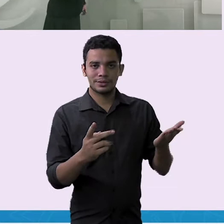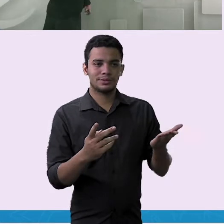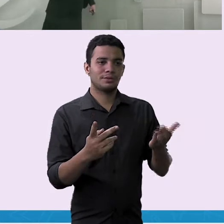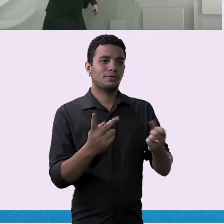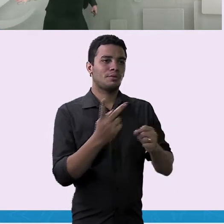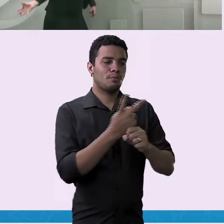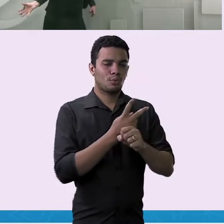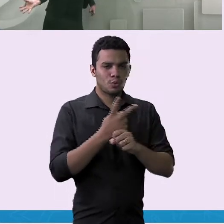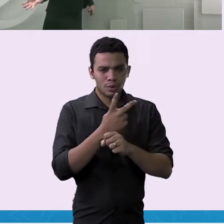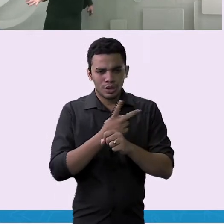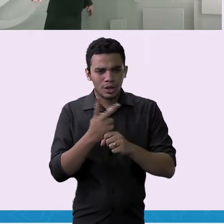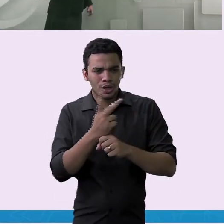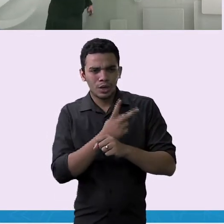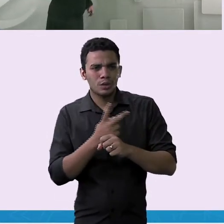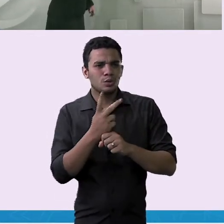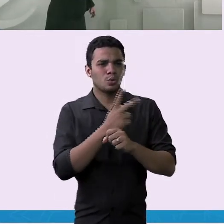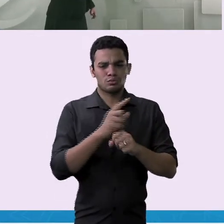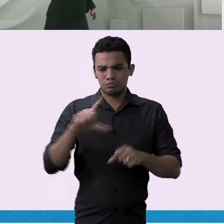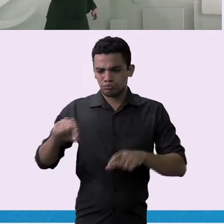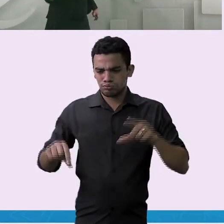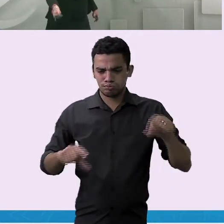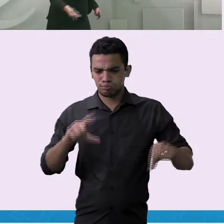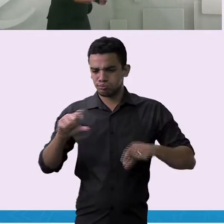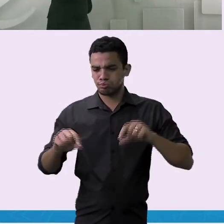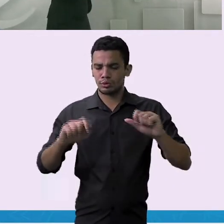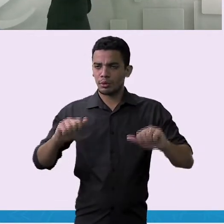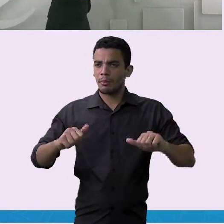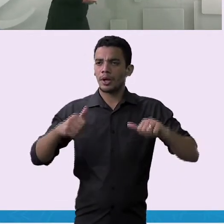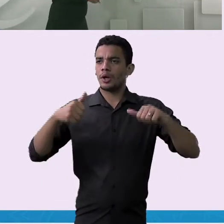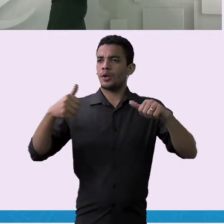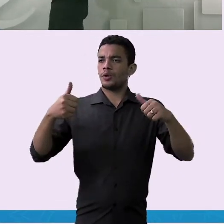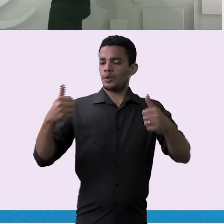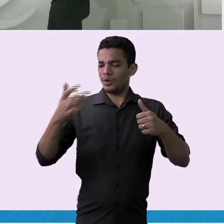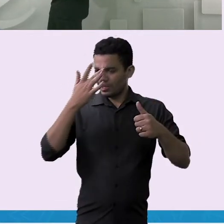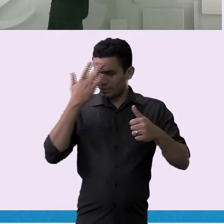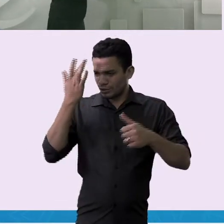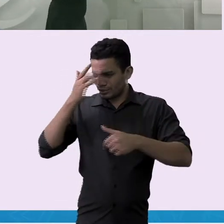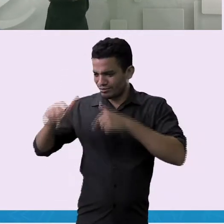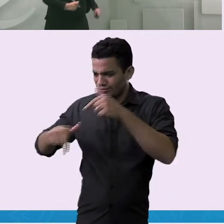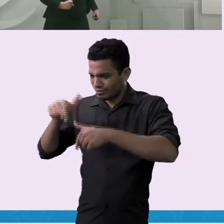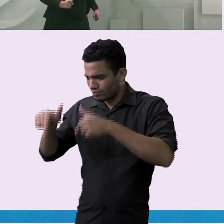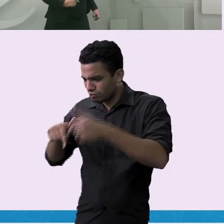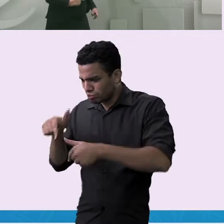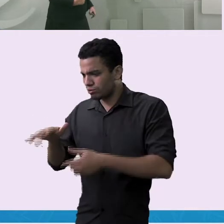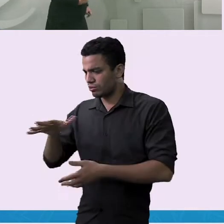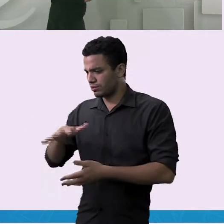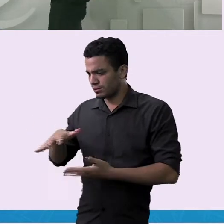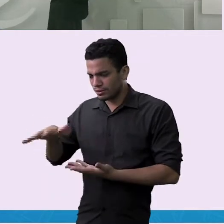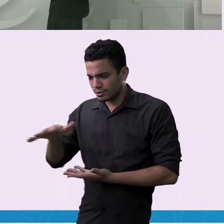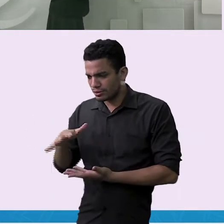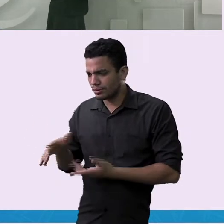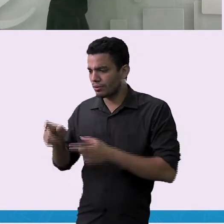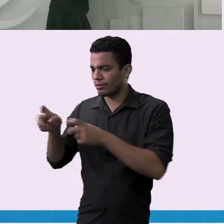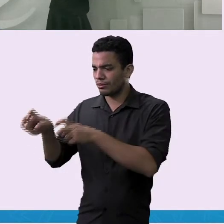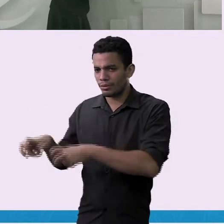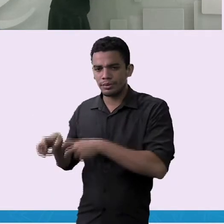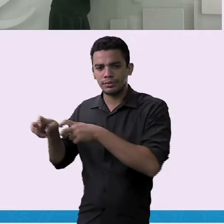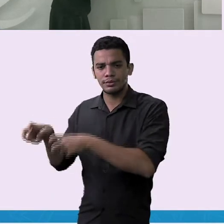os produtos que essa loja oferece. Se você for lá, você vai encontrar esses produtos. Quais são?